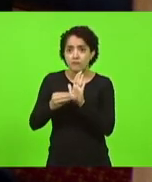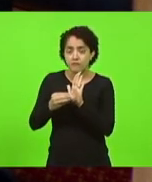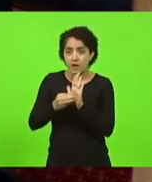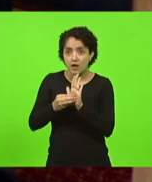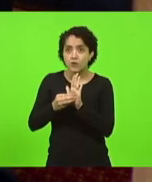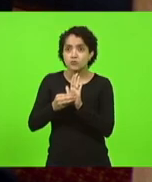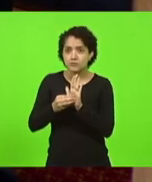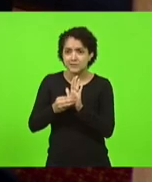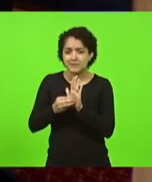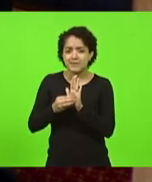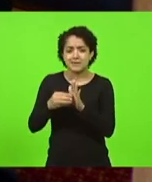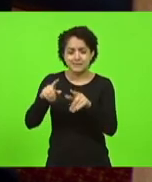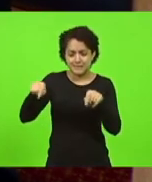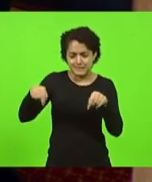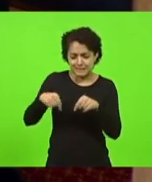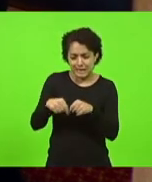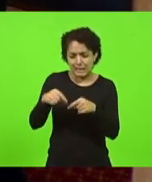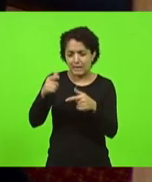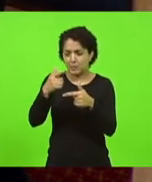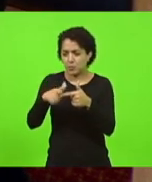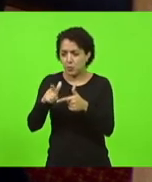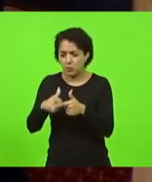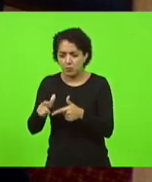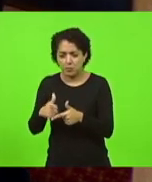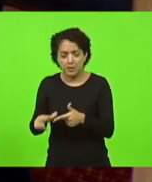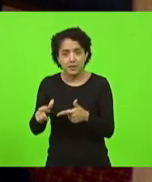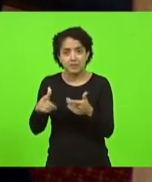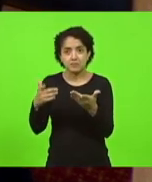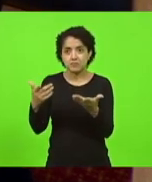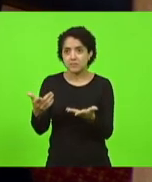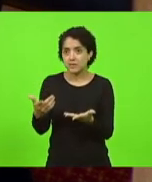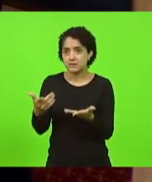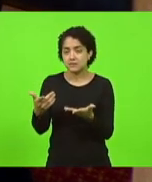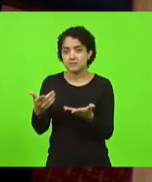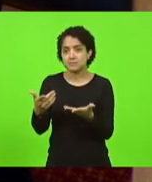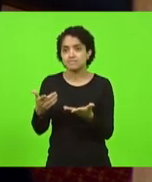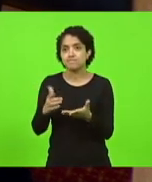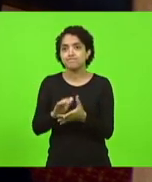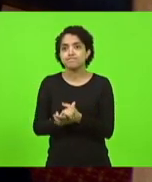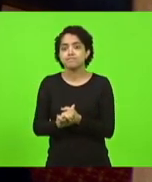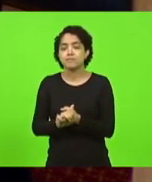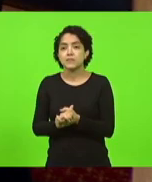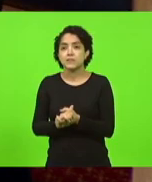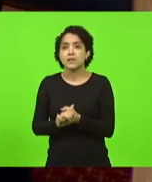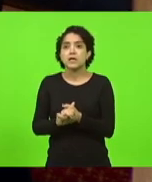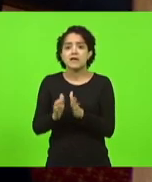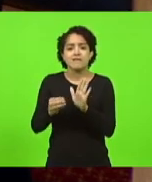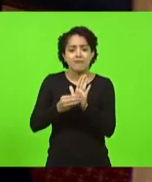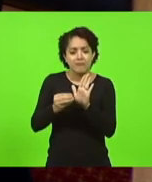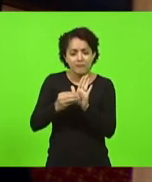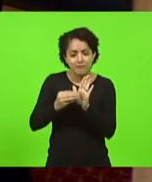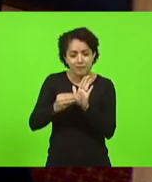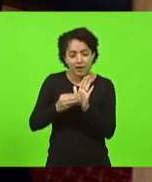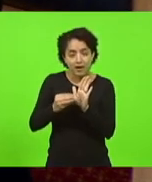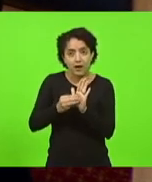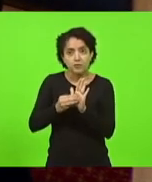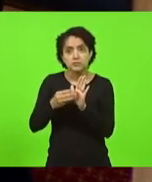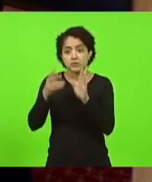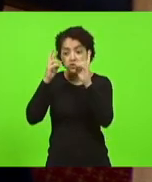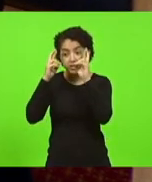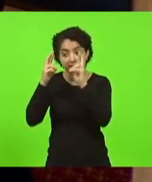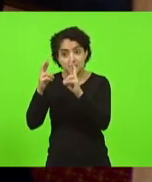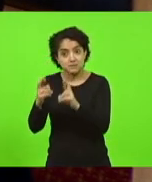Falta de sala de aula, condições terríveis para a aprendizagem dos alunos, falta de condições de respeito com